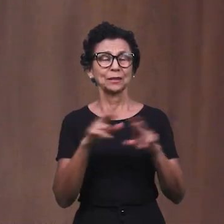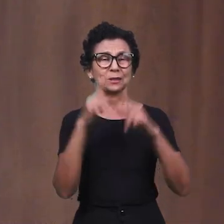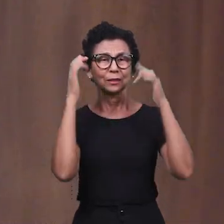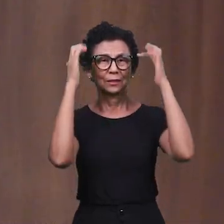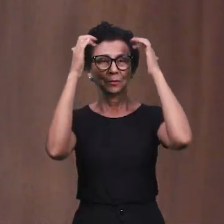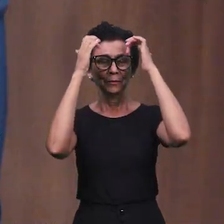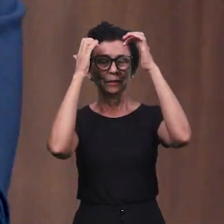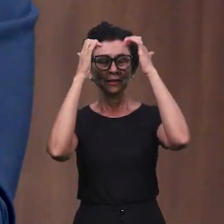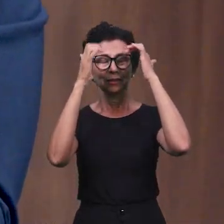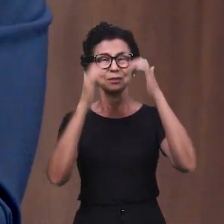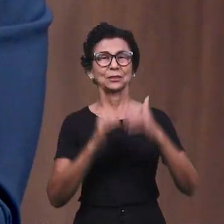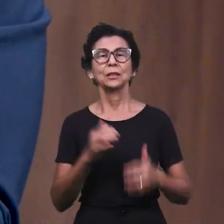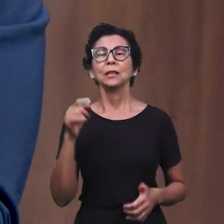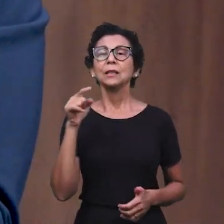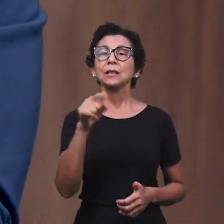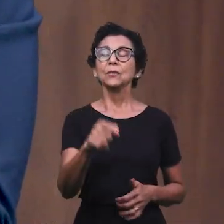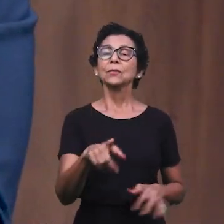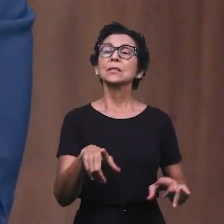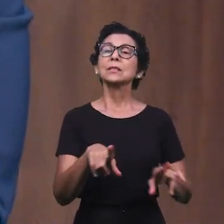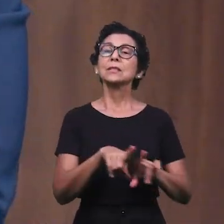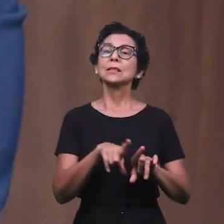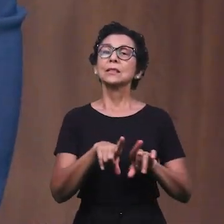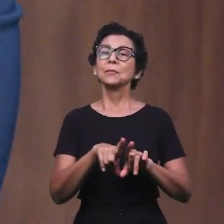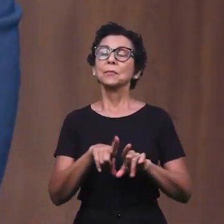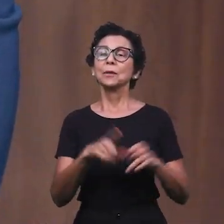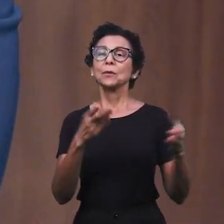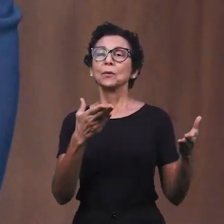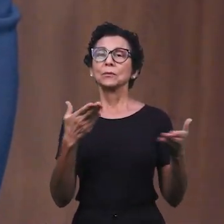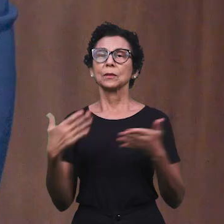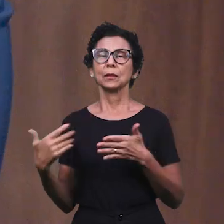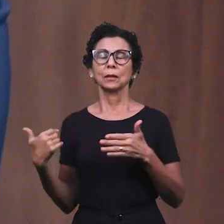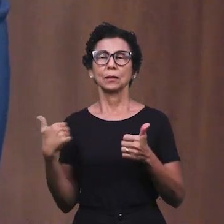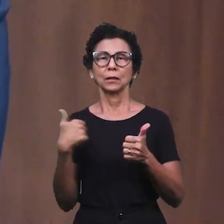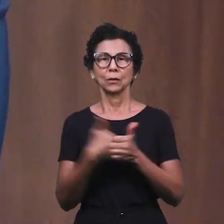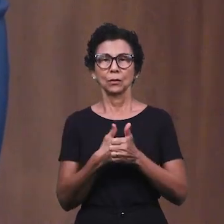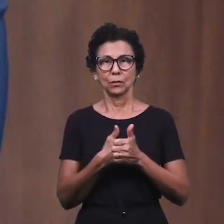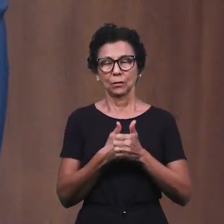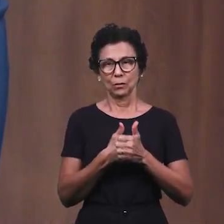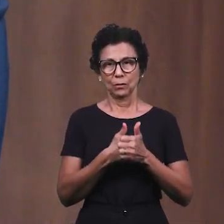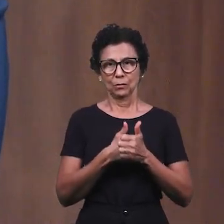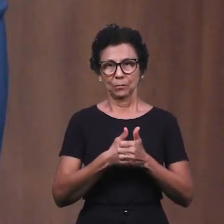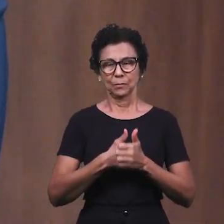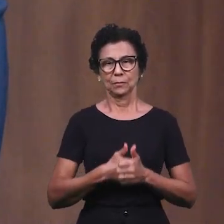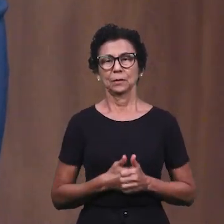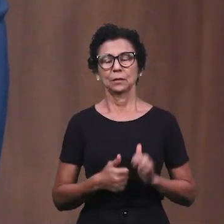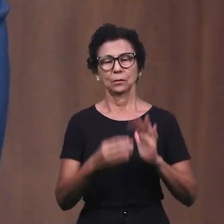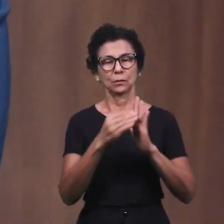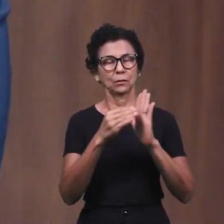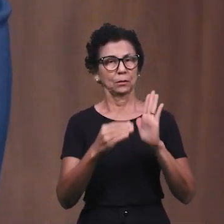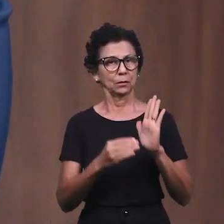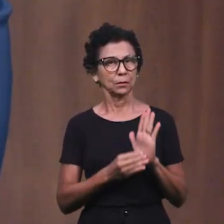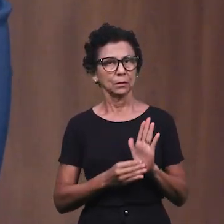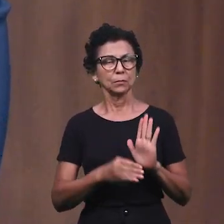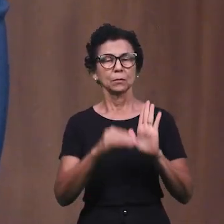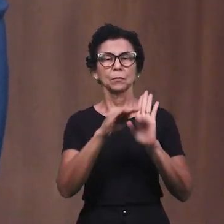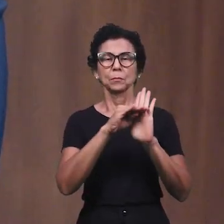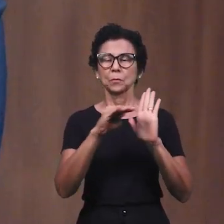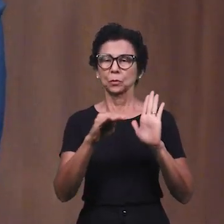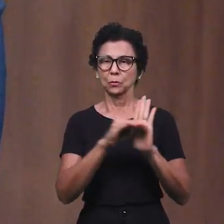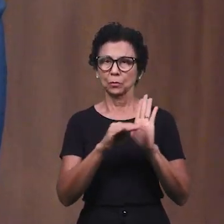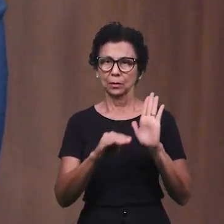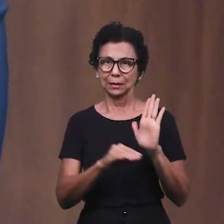aqui. Convido você também, telespectador, a continuar acompanhando o nosso conteúdo, os